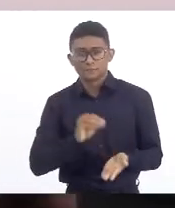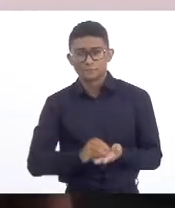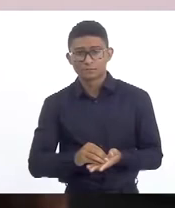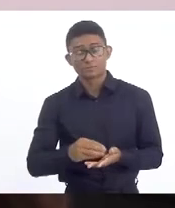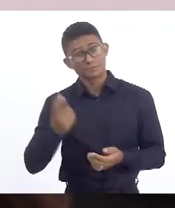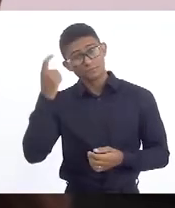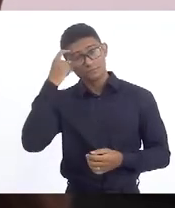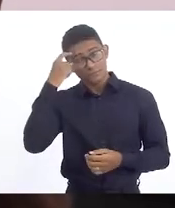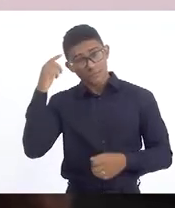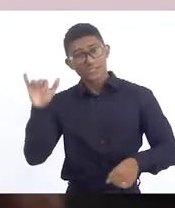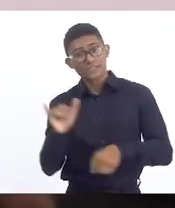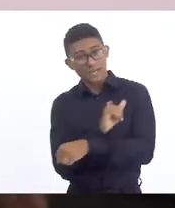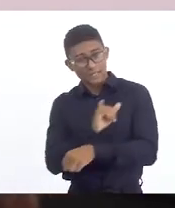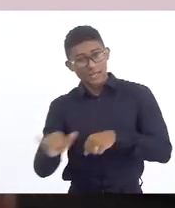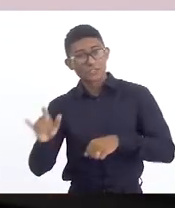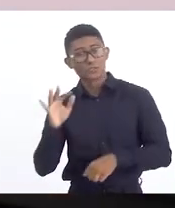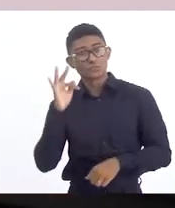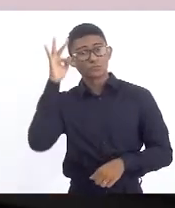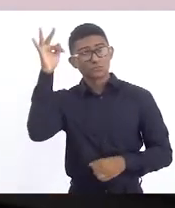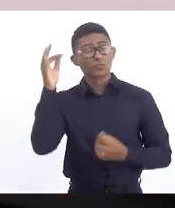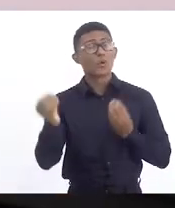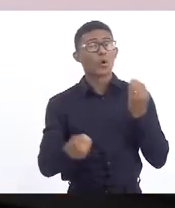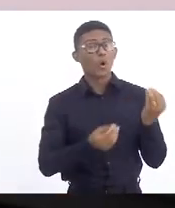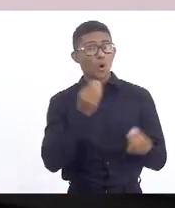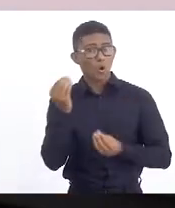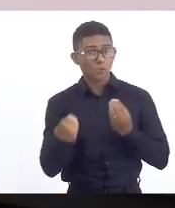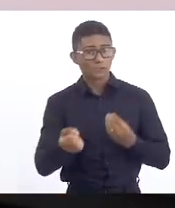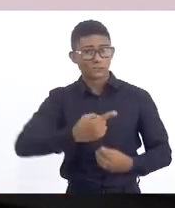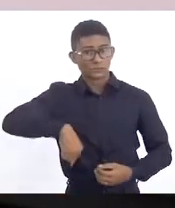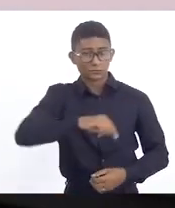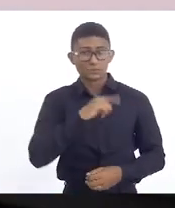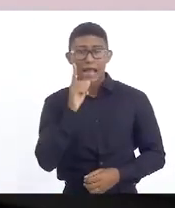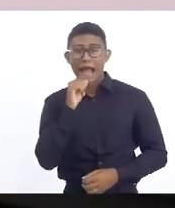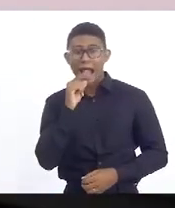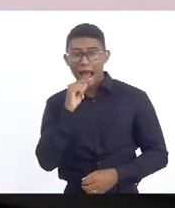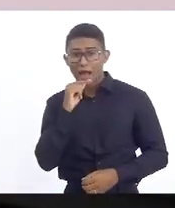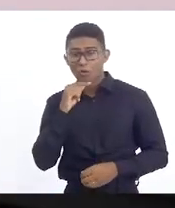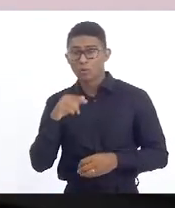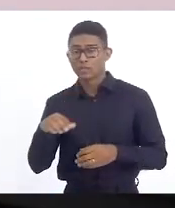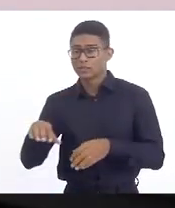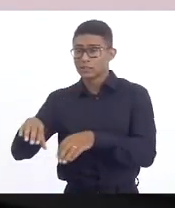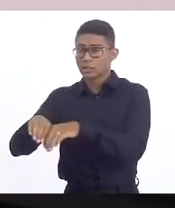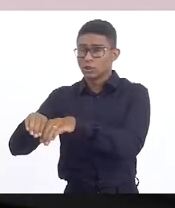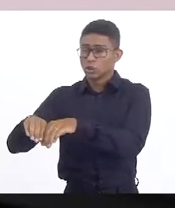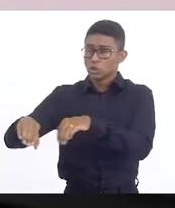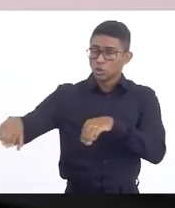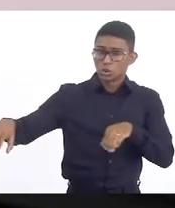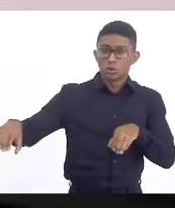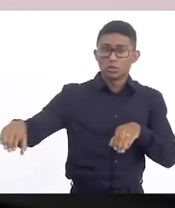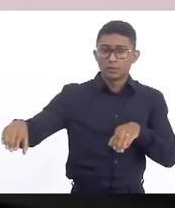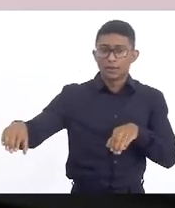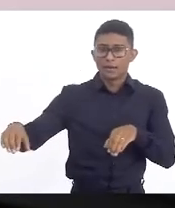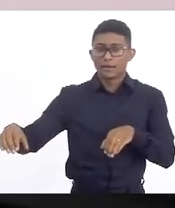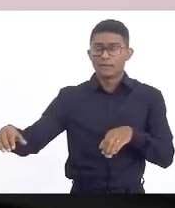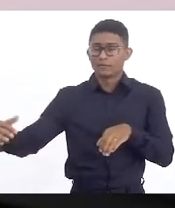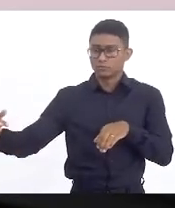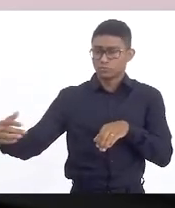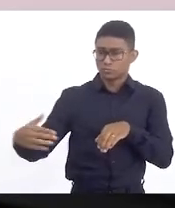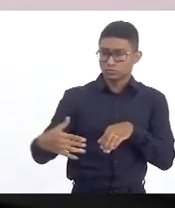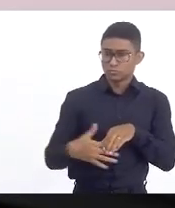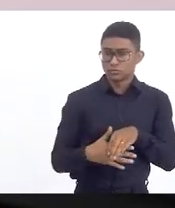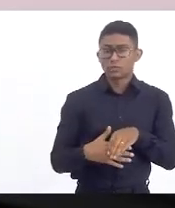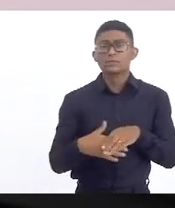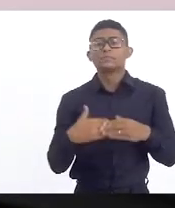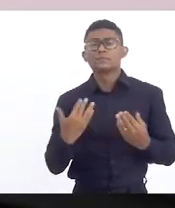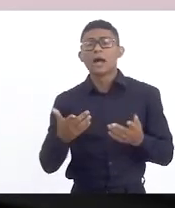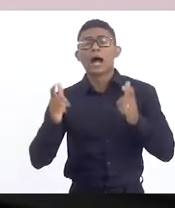estratégia de futuro para o Estado, de onde serão as fontes de captação de água para manter a região metropolitana, né, autossuficiente no